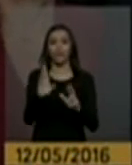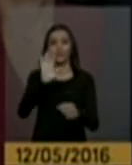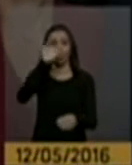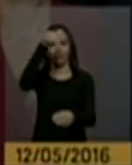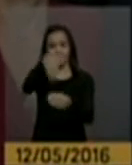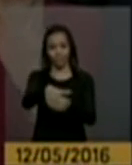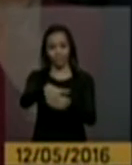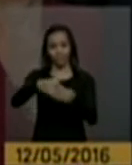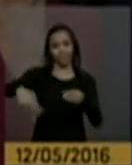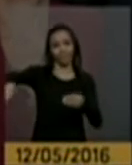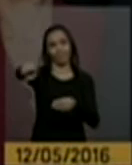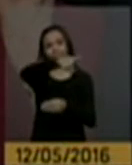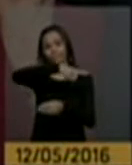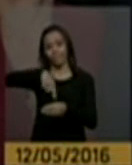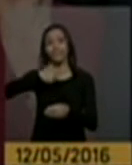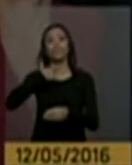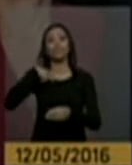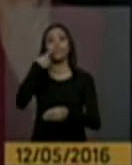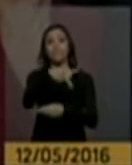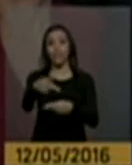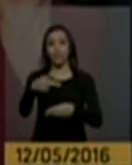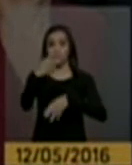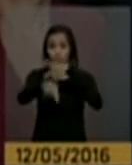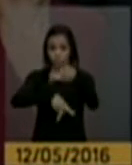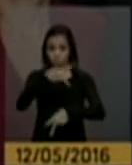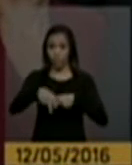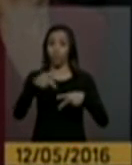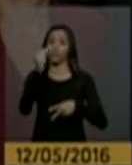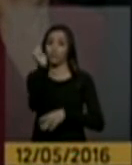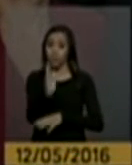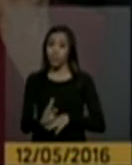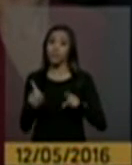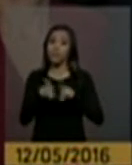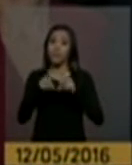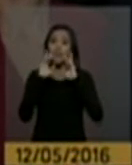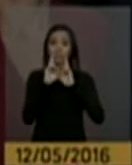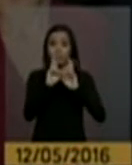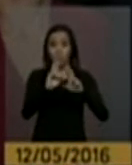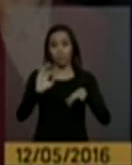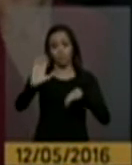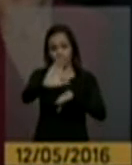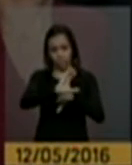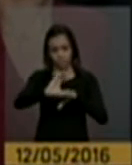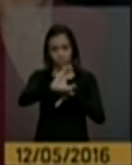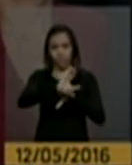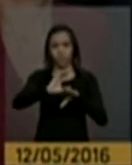da presidência, programas sociais estão ameaçados. O que está em jogo